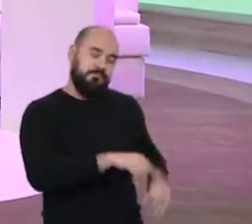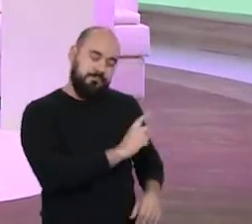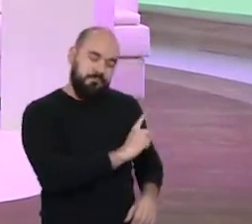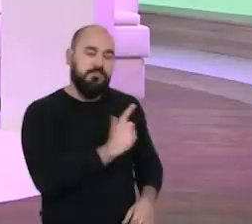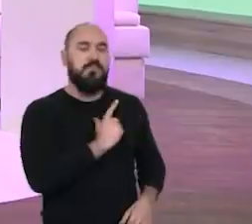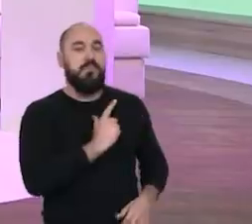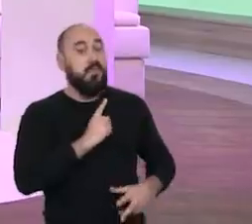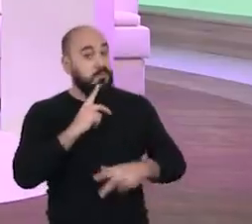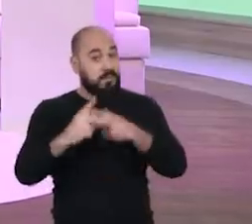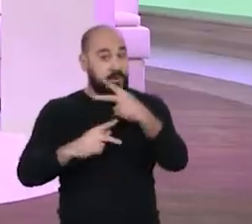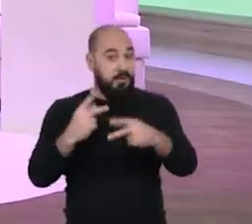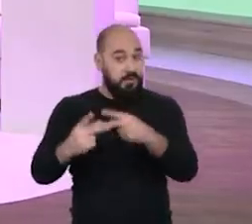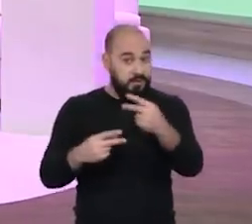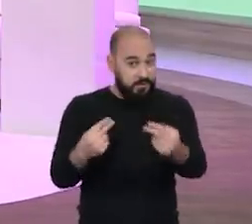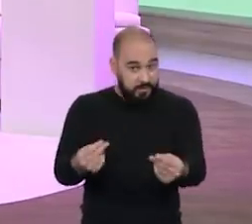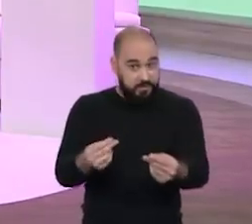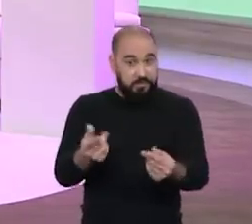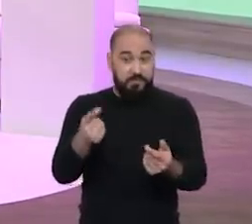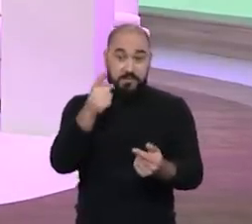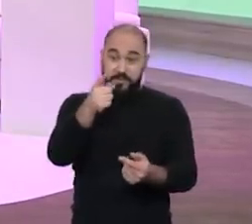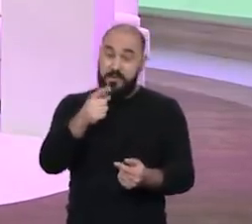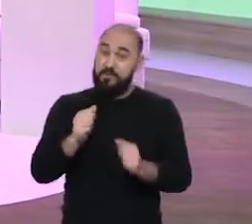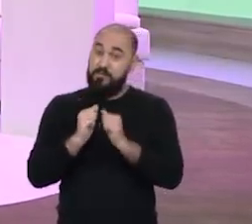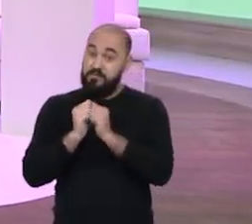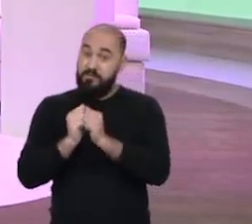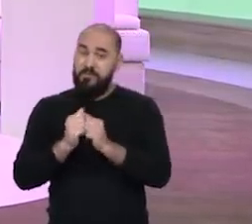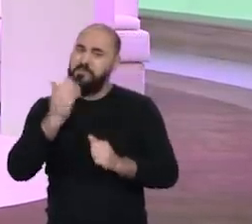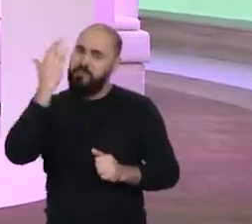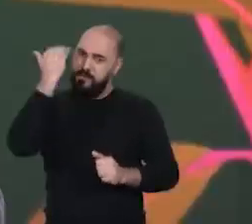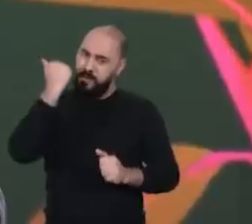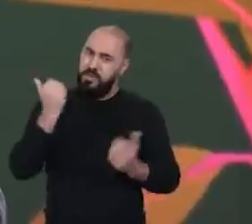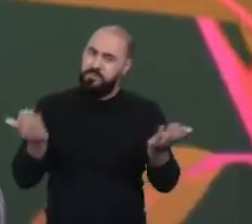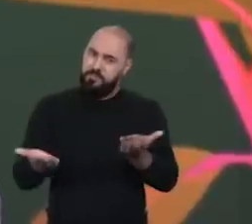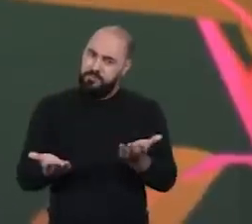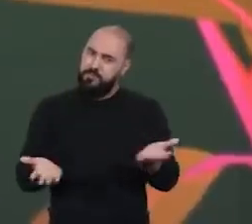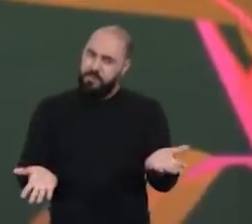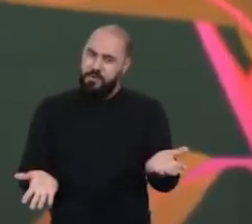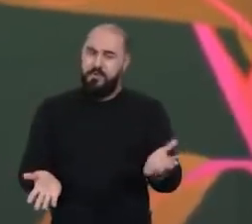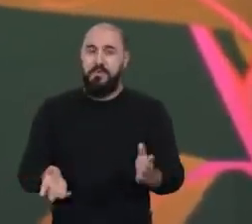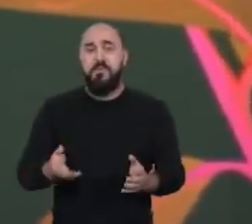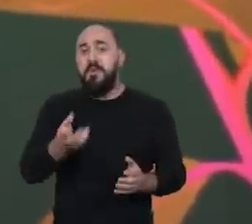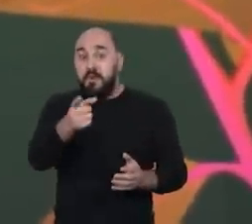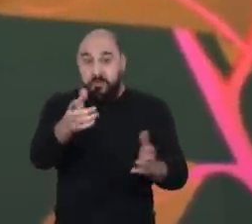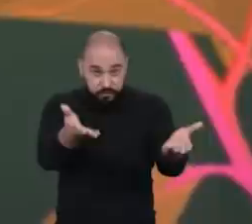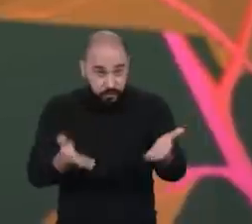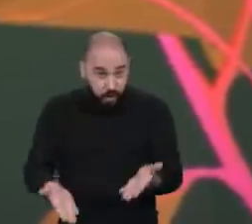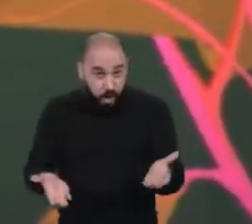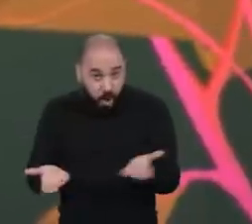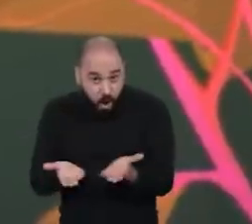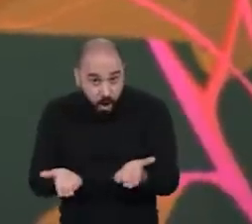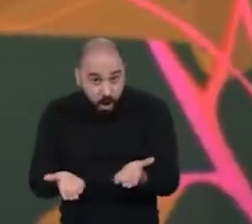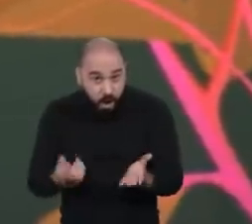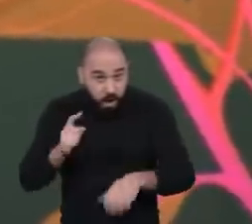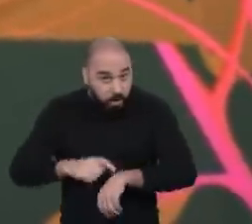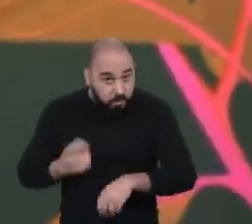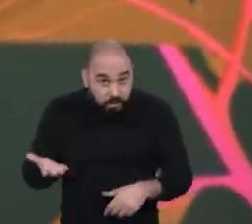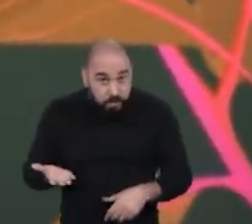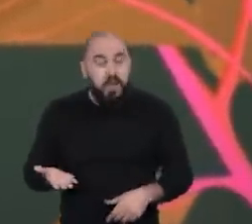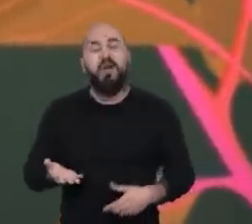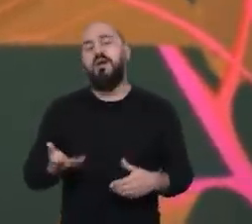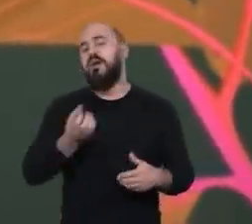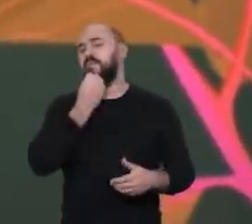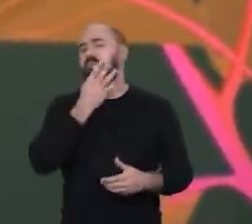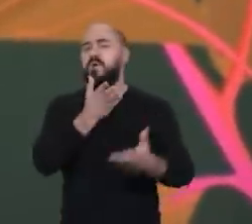recheada de presentes, você que já começou conosco já sabe, mas você que está chegando agora, que bom, venha! Nós falamos aqui, convide alguém que você